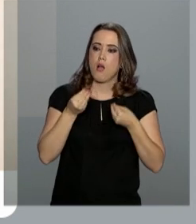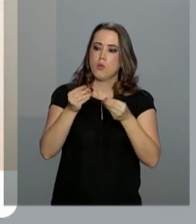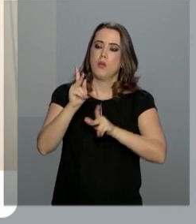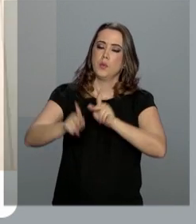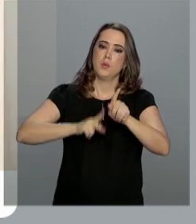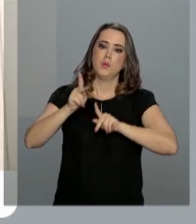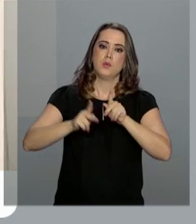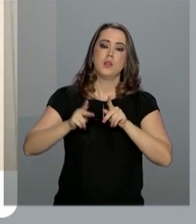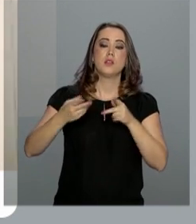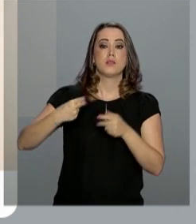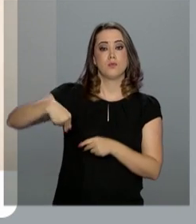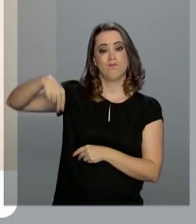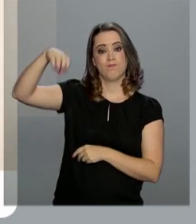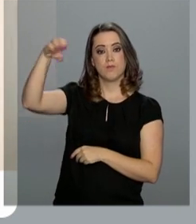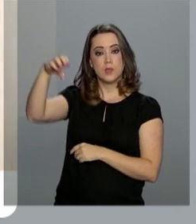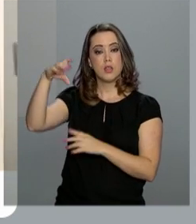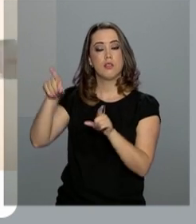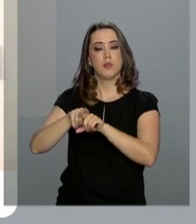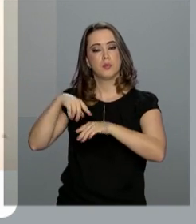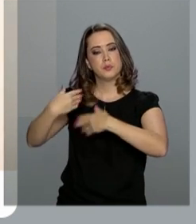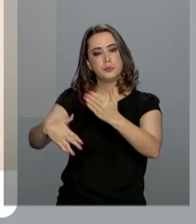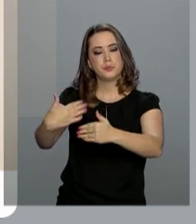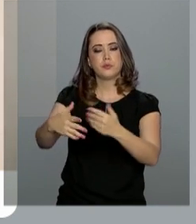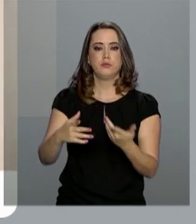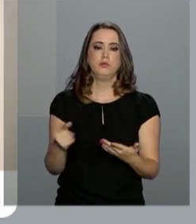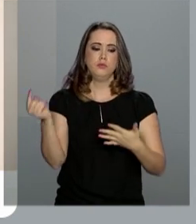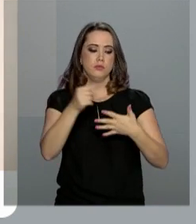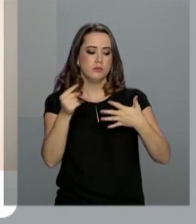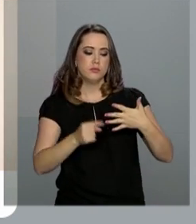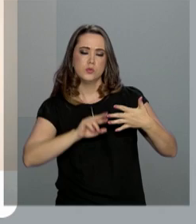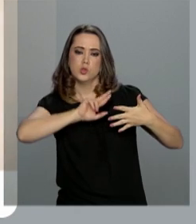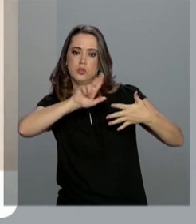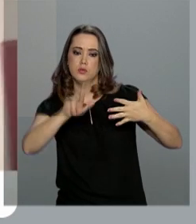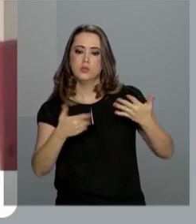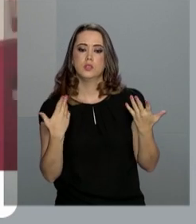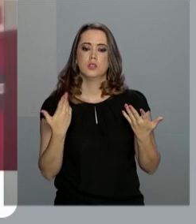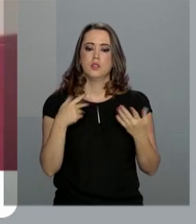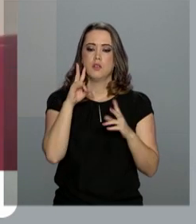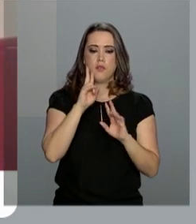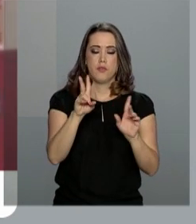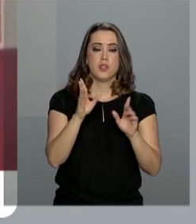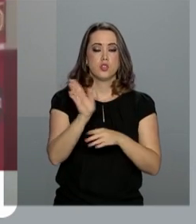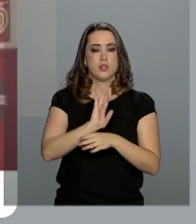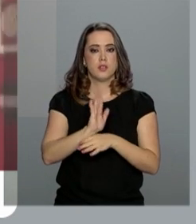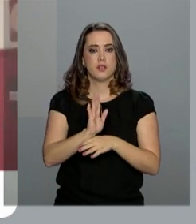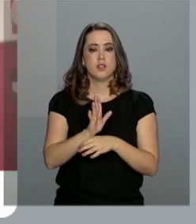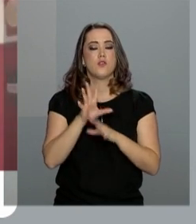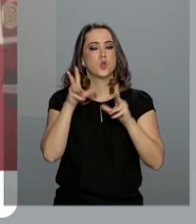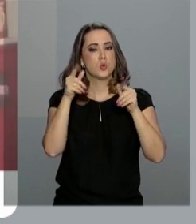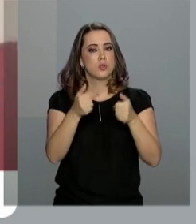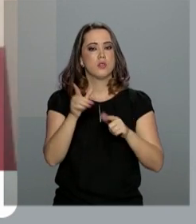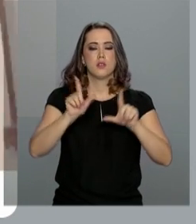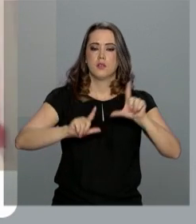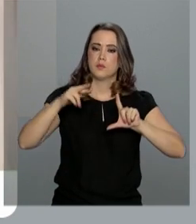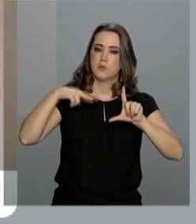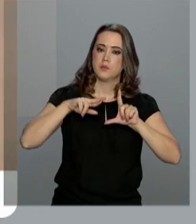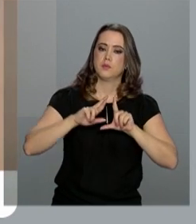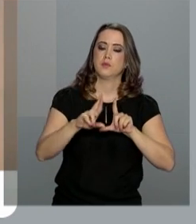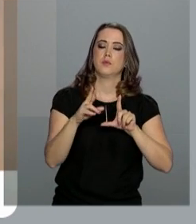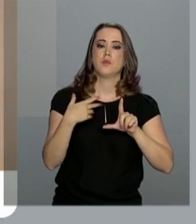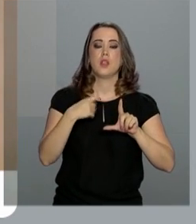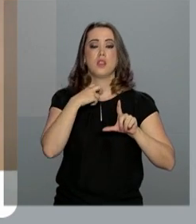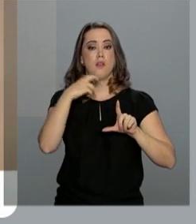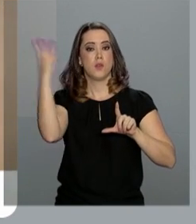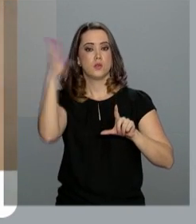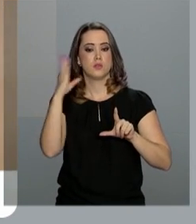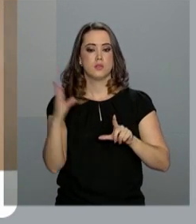da região Nordeste e também desenvolvimento, entre outros assuntos. Acompanhe a entrevista completa na TV NBR, na